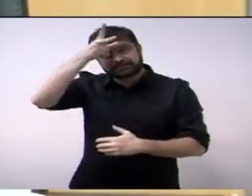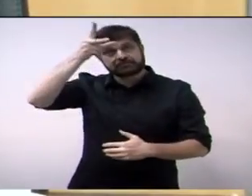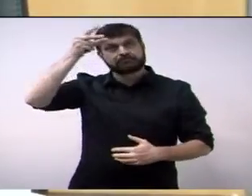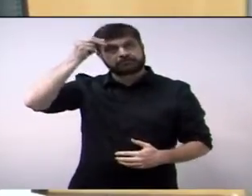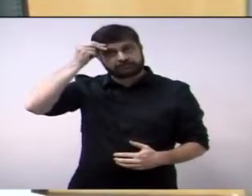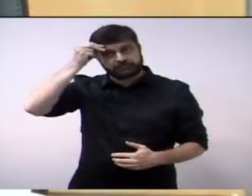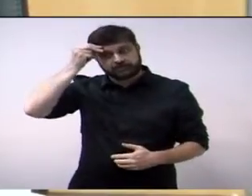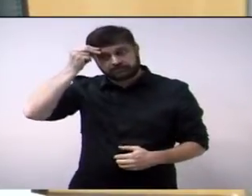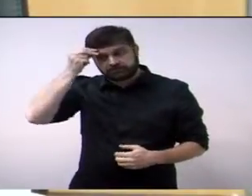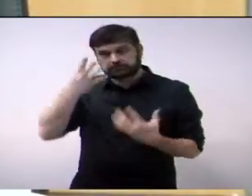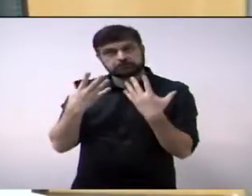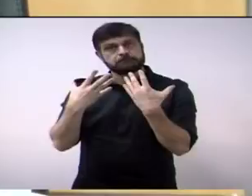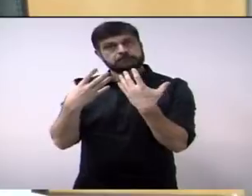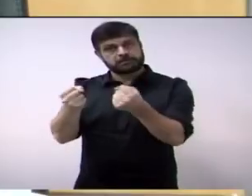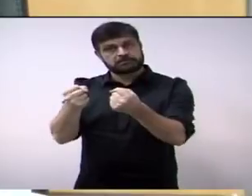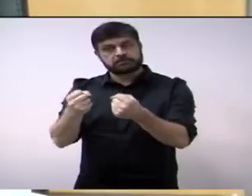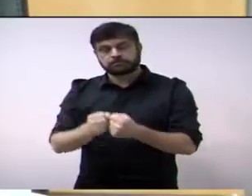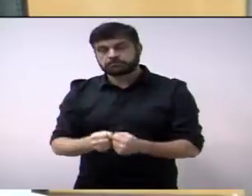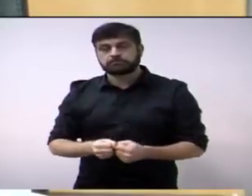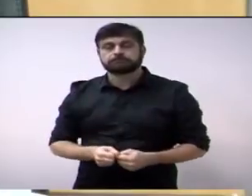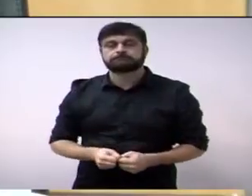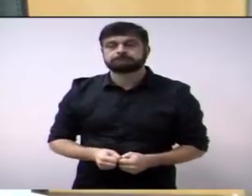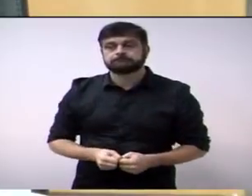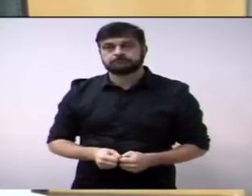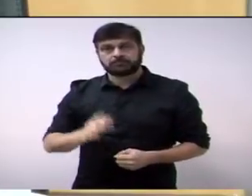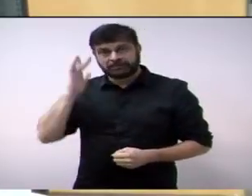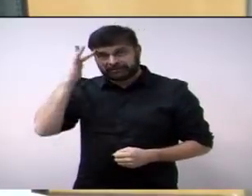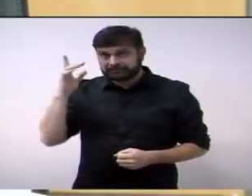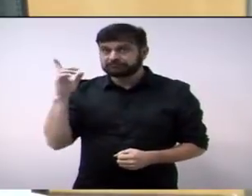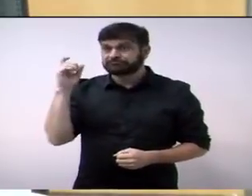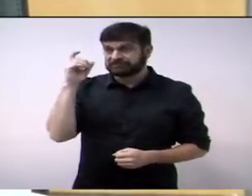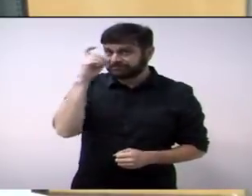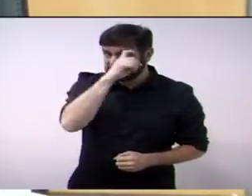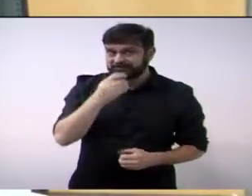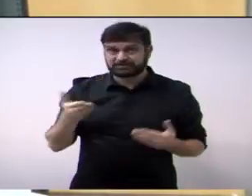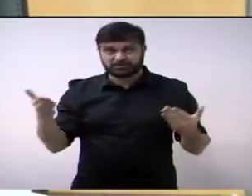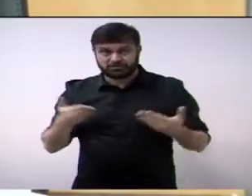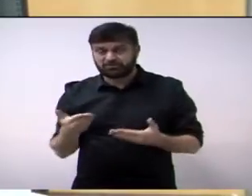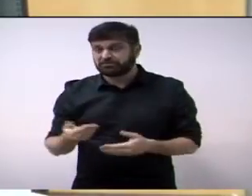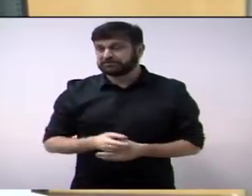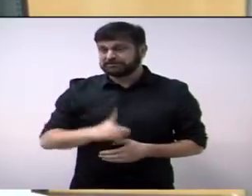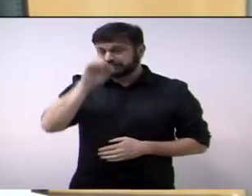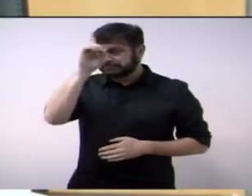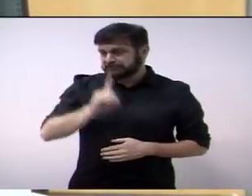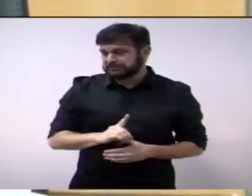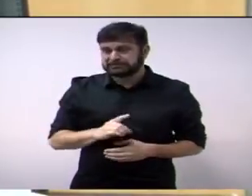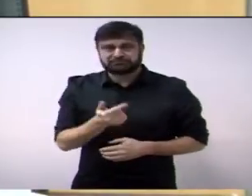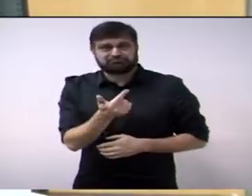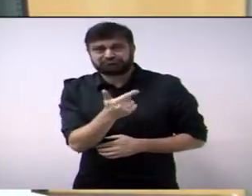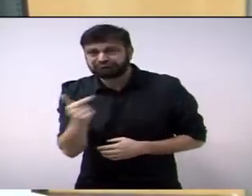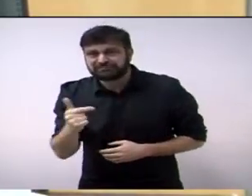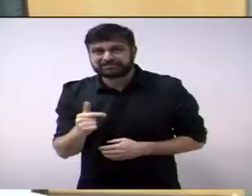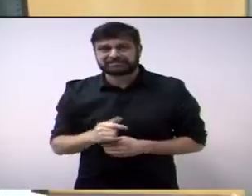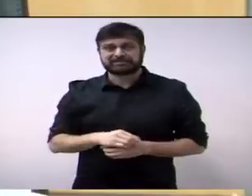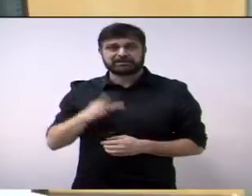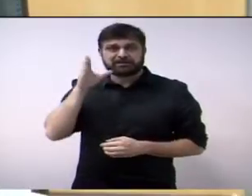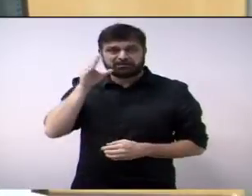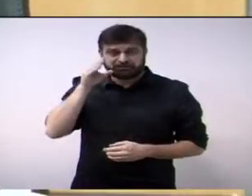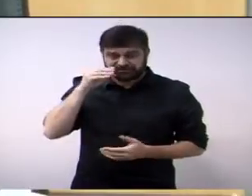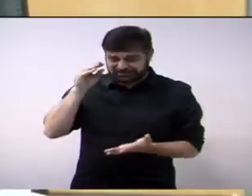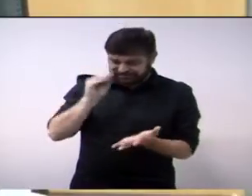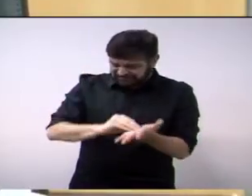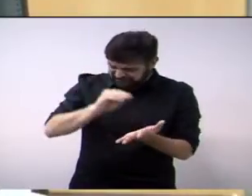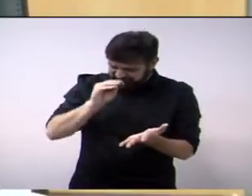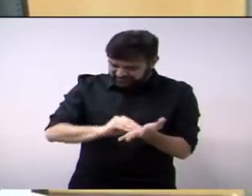prefeito, a ele e toda a sua equipe. Sei que não está fácil hoje, sem diretores, sem funcionários,